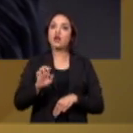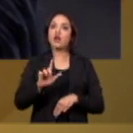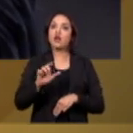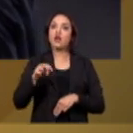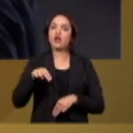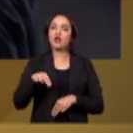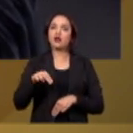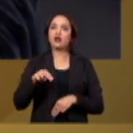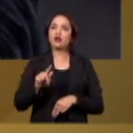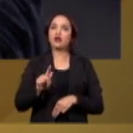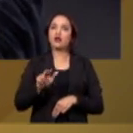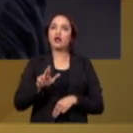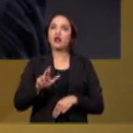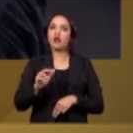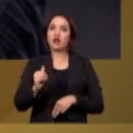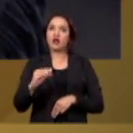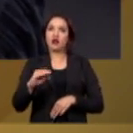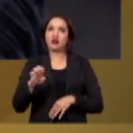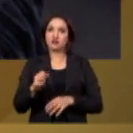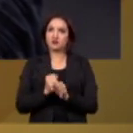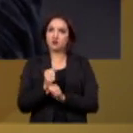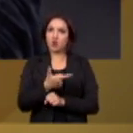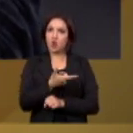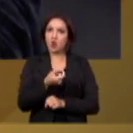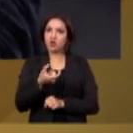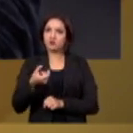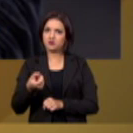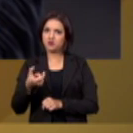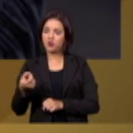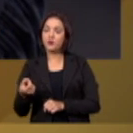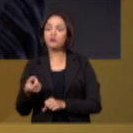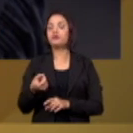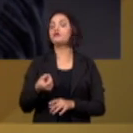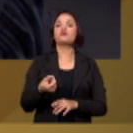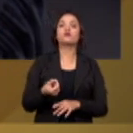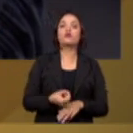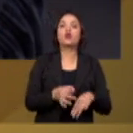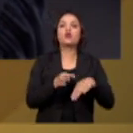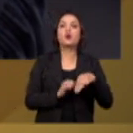dos anos2000 geral da união josé de mello do amaral júnior